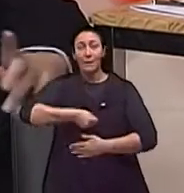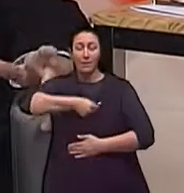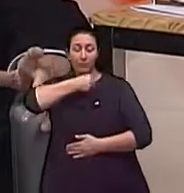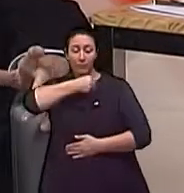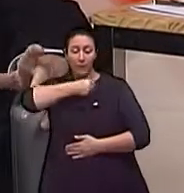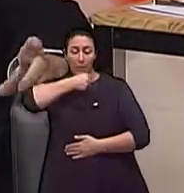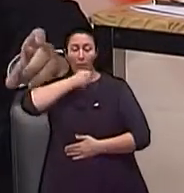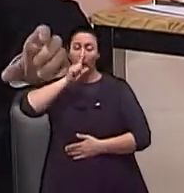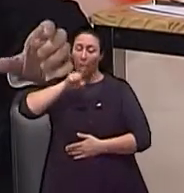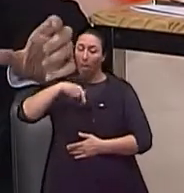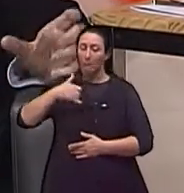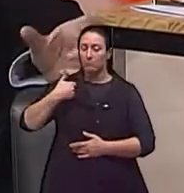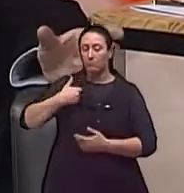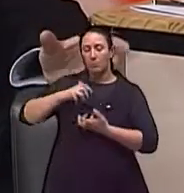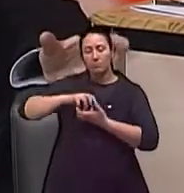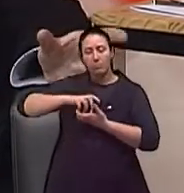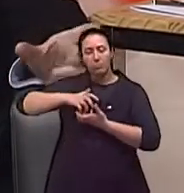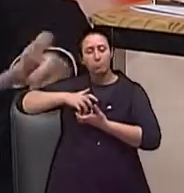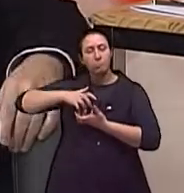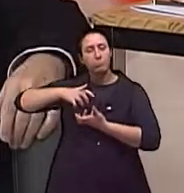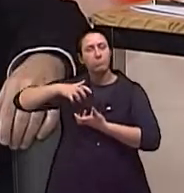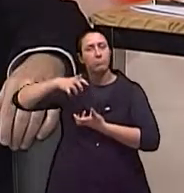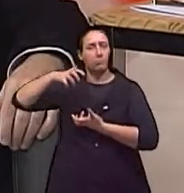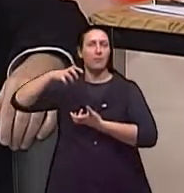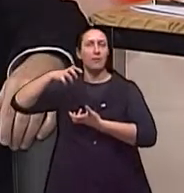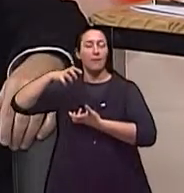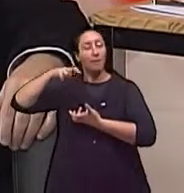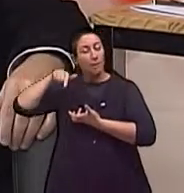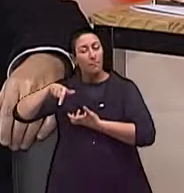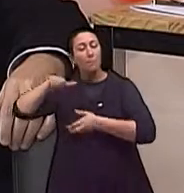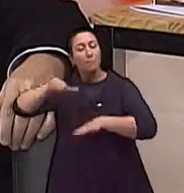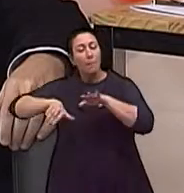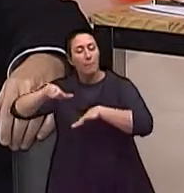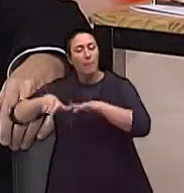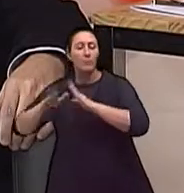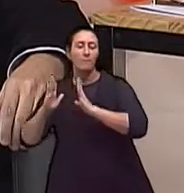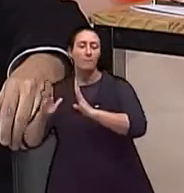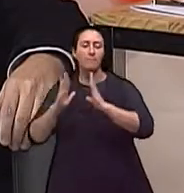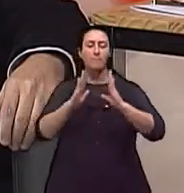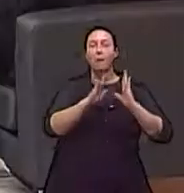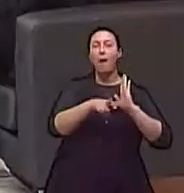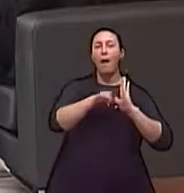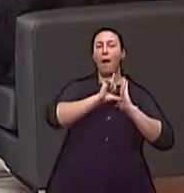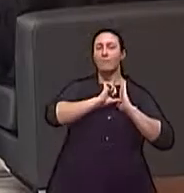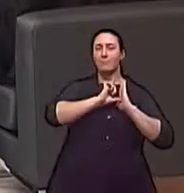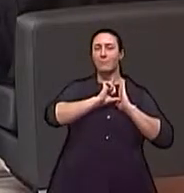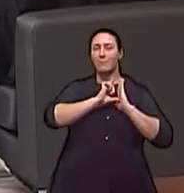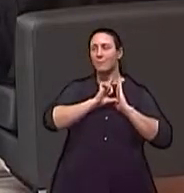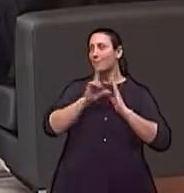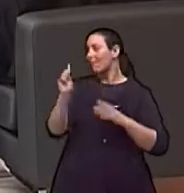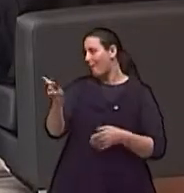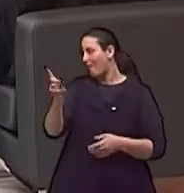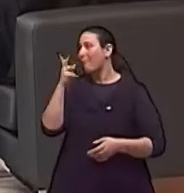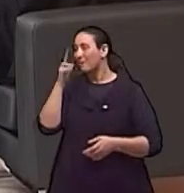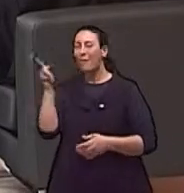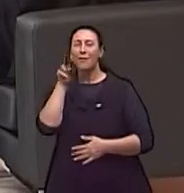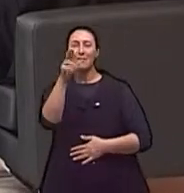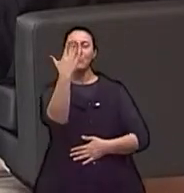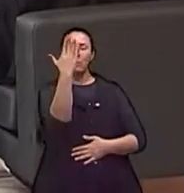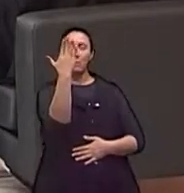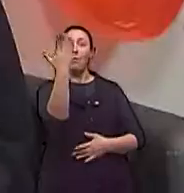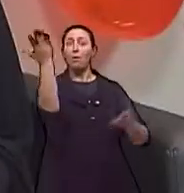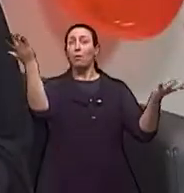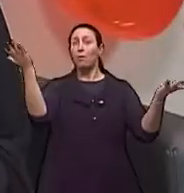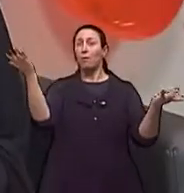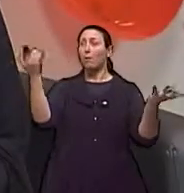um processo ele Depende das fases anteriores né Uhum não é aquele dia que a gente se olha no espelho e diz